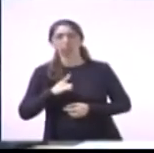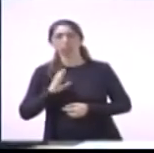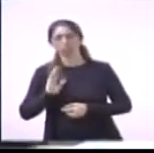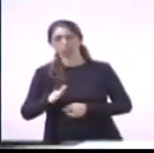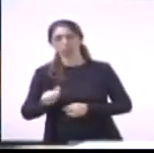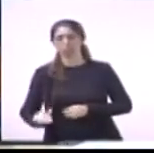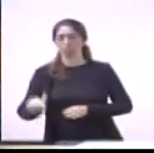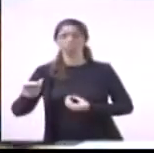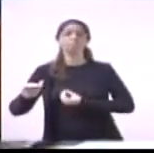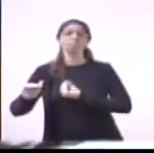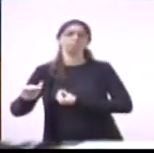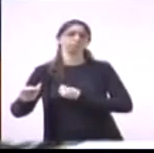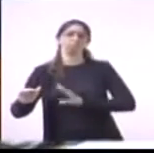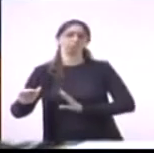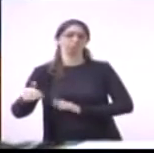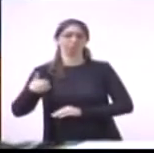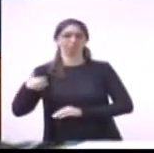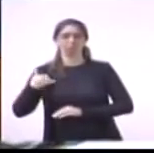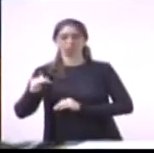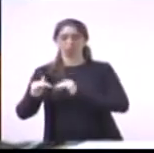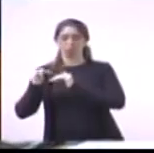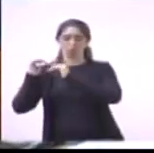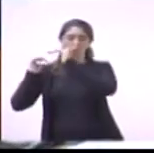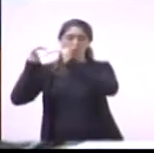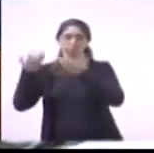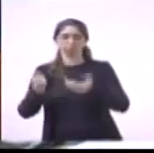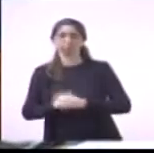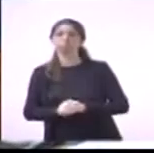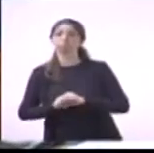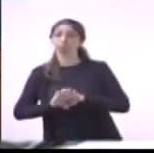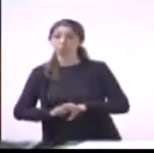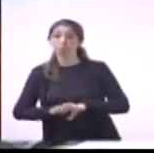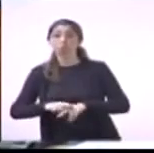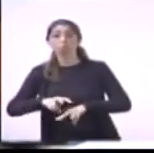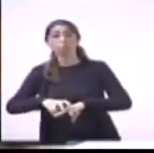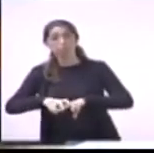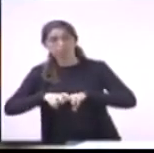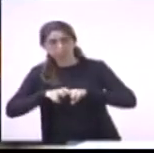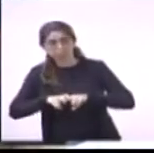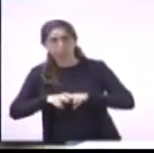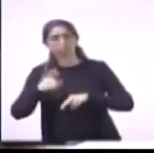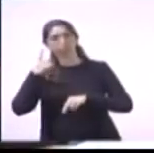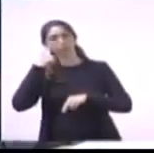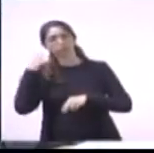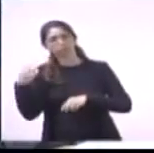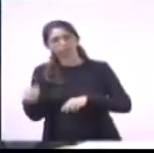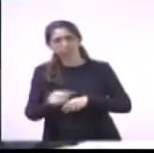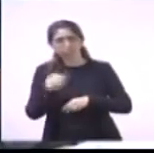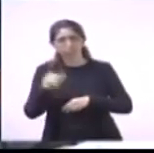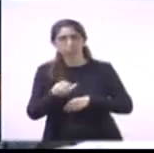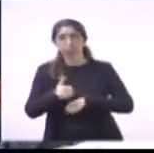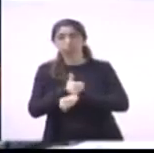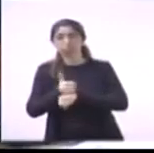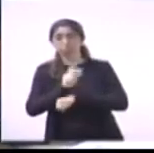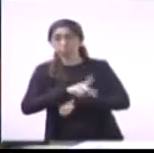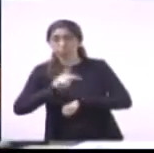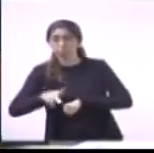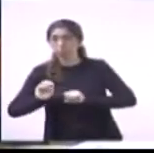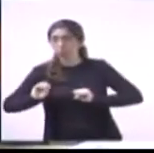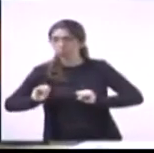disso. Então, é preparar os professores diante dessas